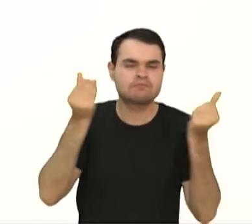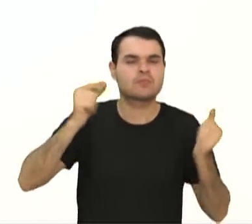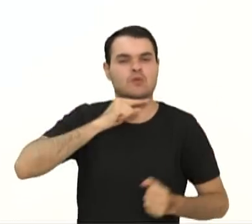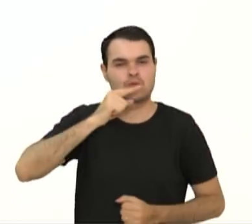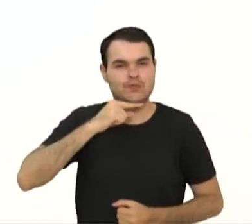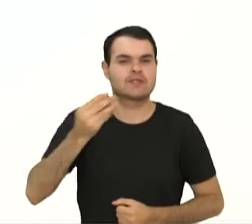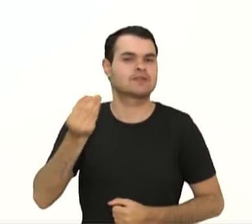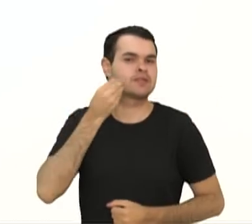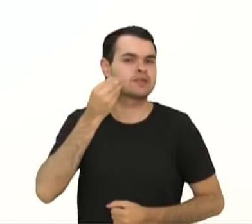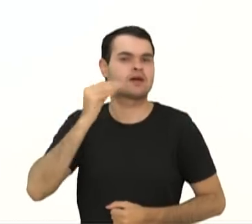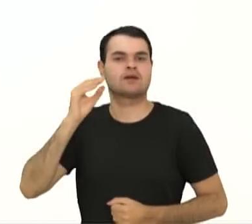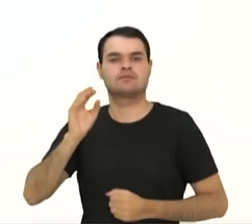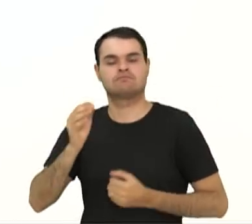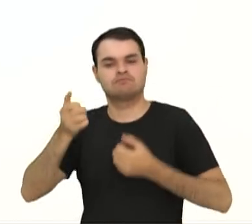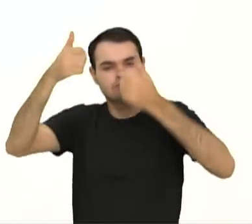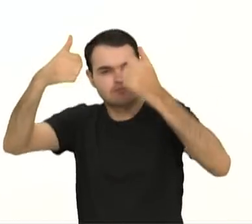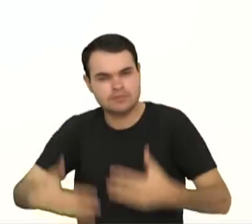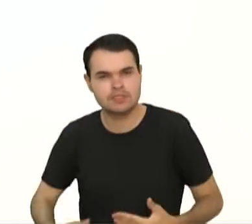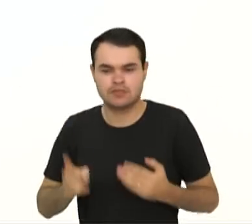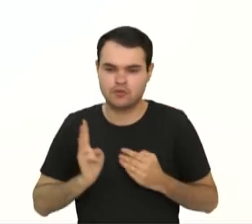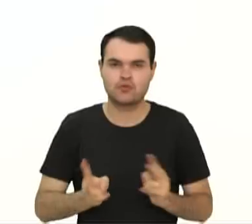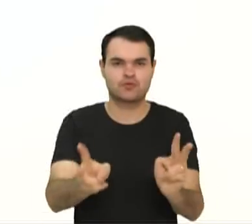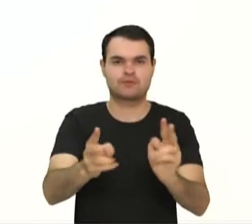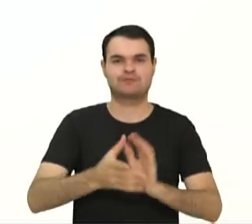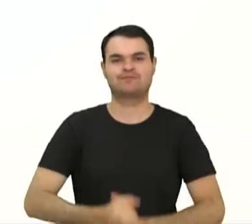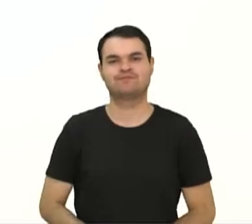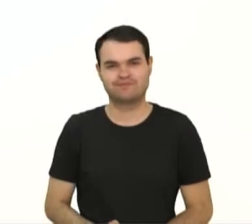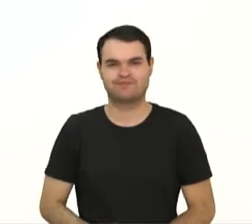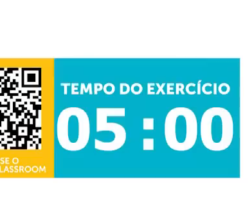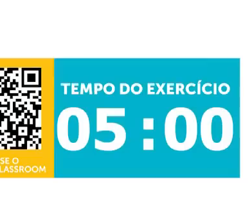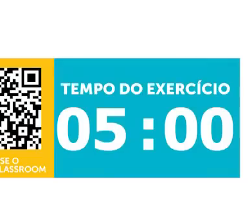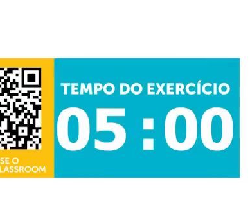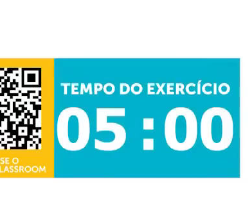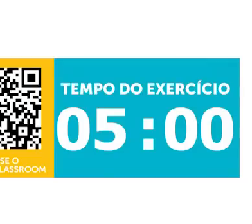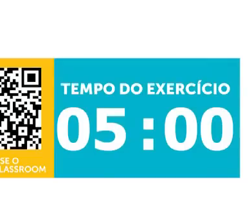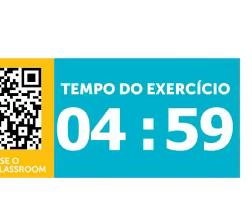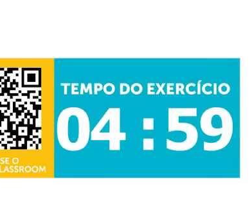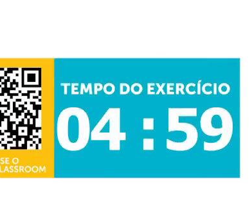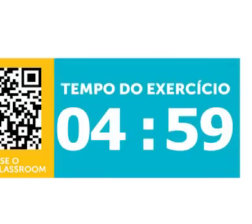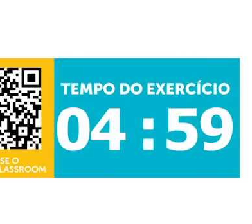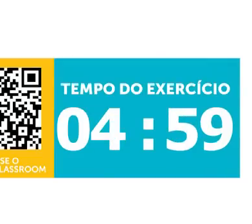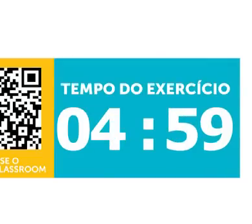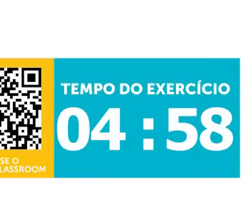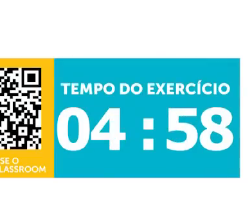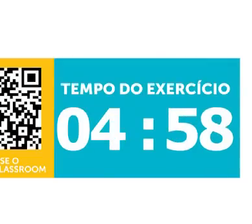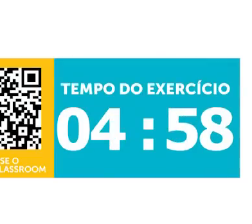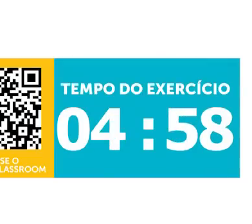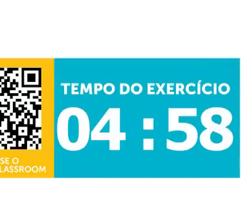sanar e a gente ir para frente sem dúvida.